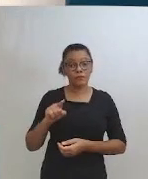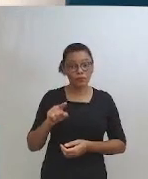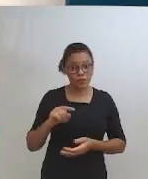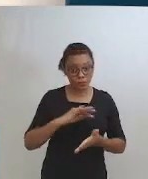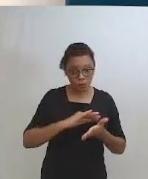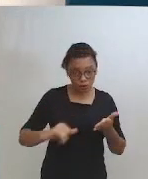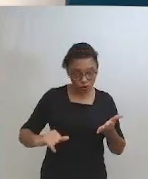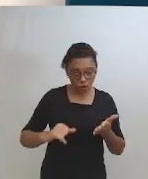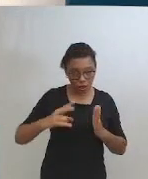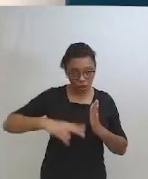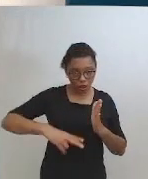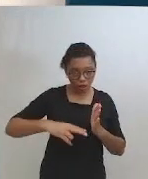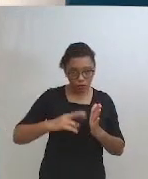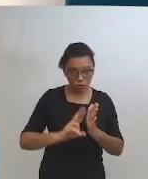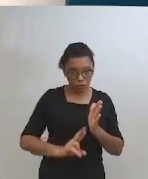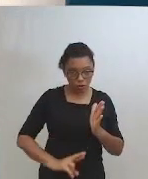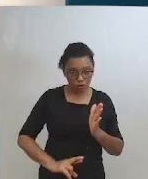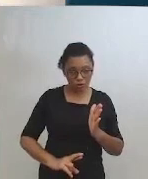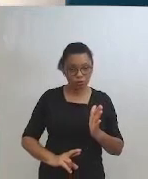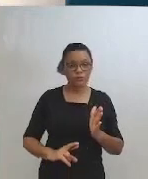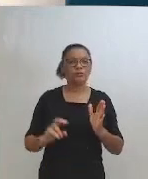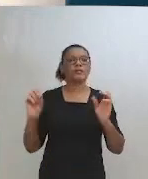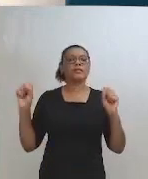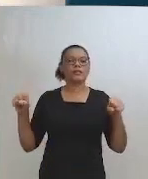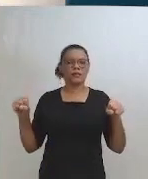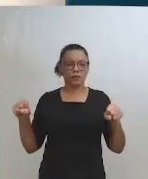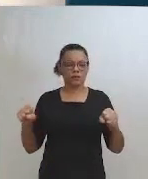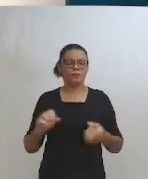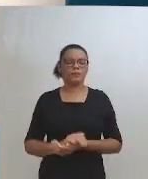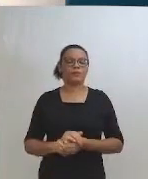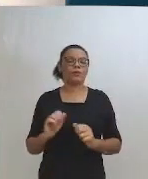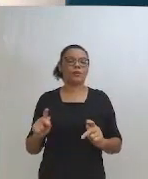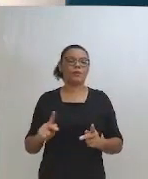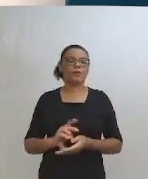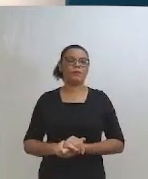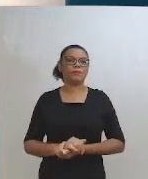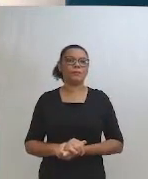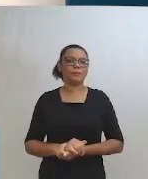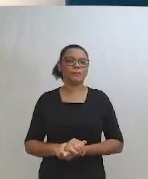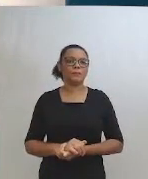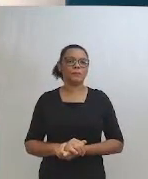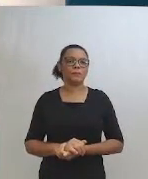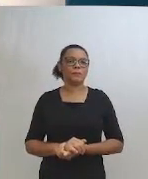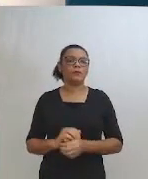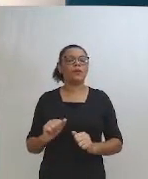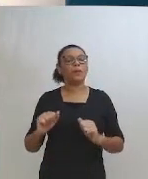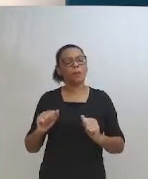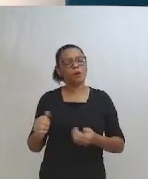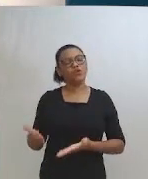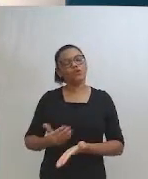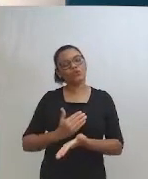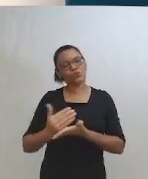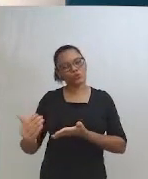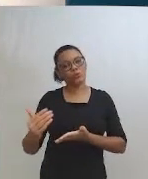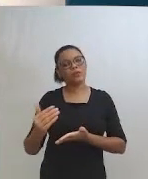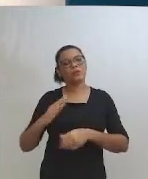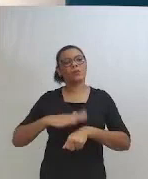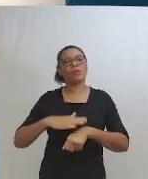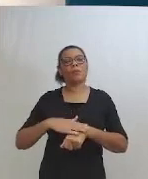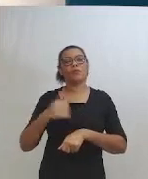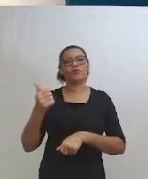falando aí? Sim, sim. Sim, Excelência. Então, Vossa Excelência tem a palavra pelo período regimental.